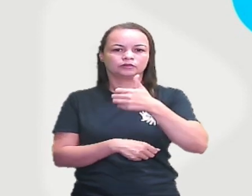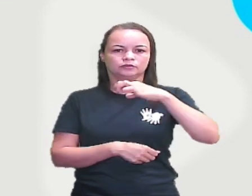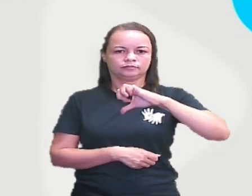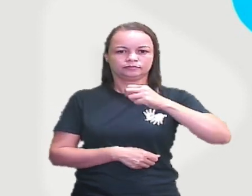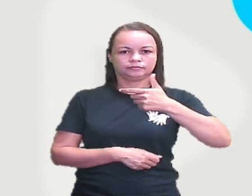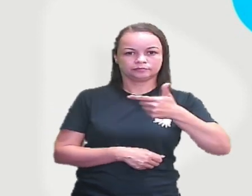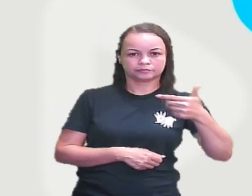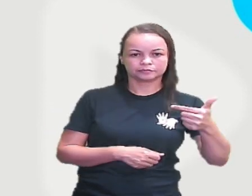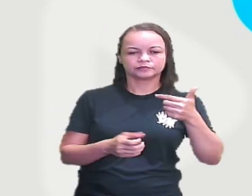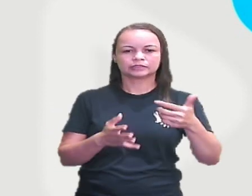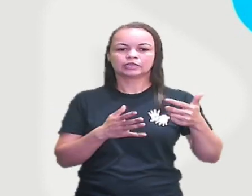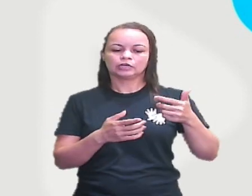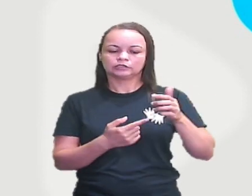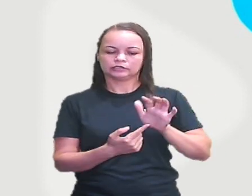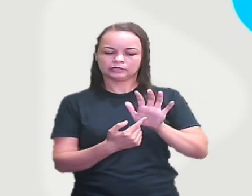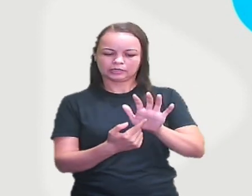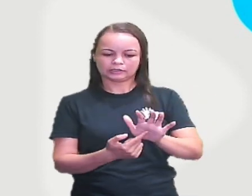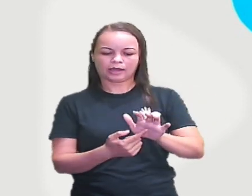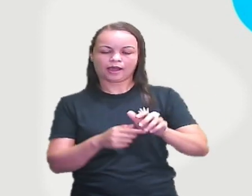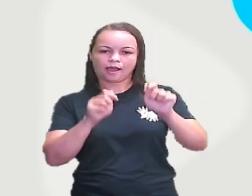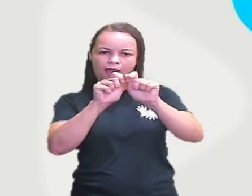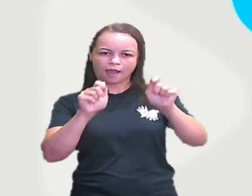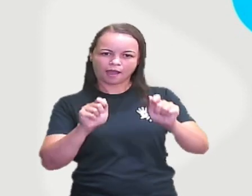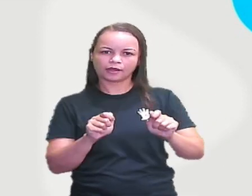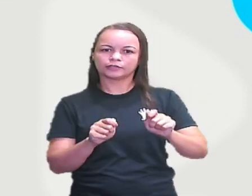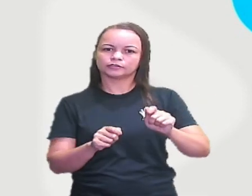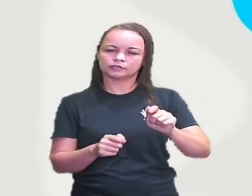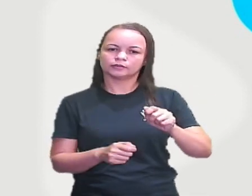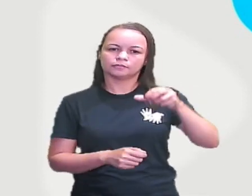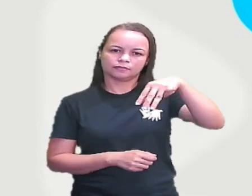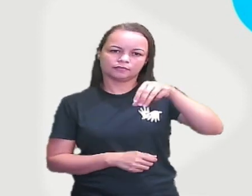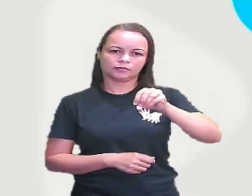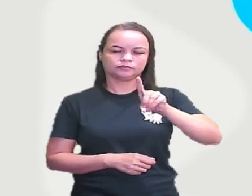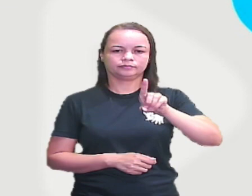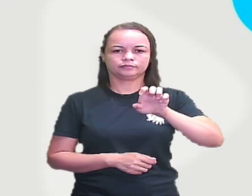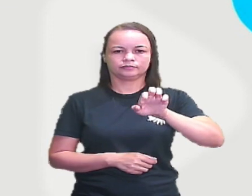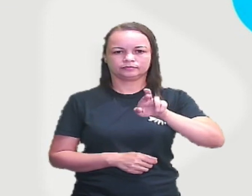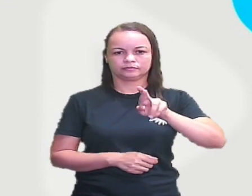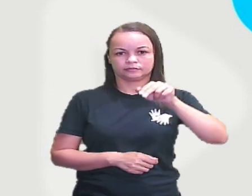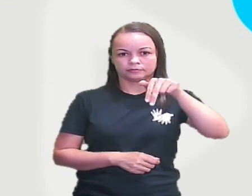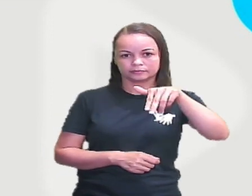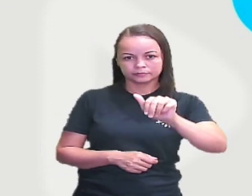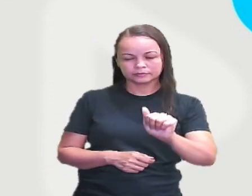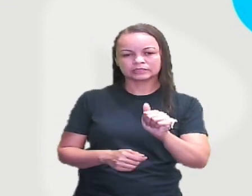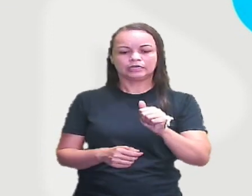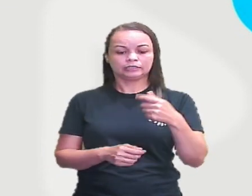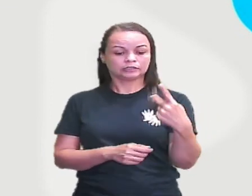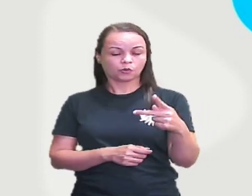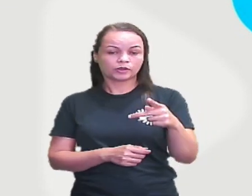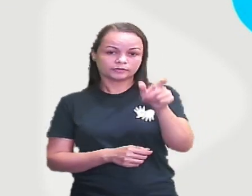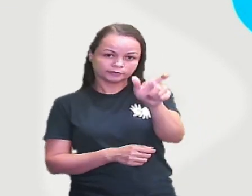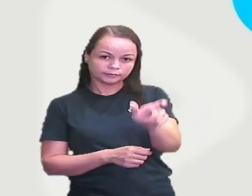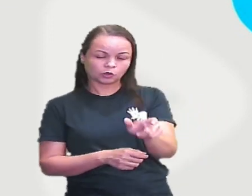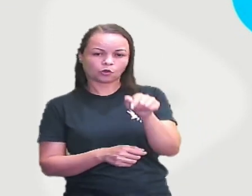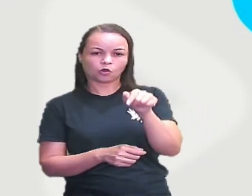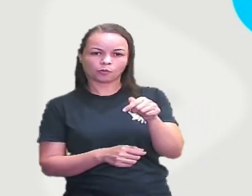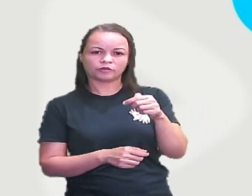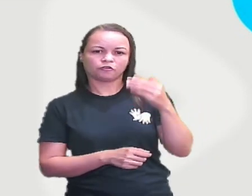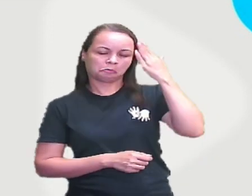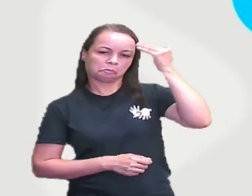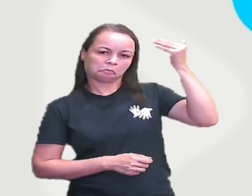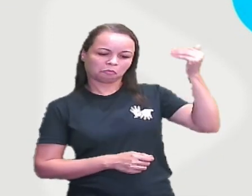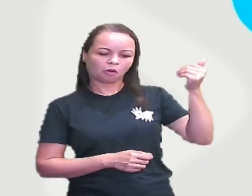e o Oswald de Andrade ele foi, digamos, um dos poetas, um dos escritores mais célebres e importantes. Por quê?